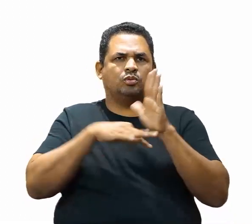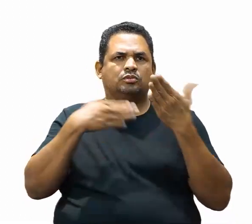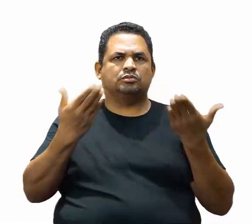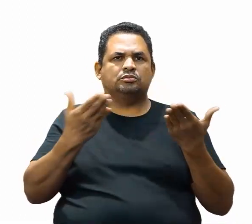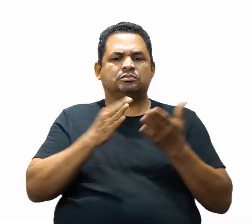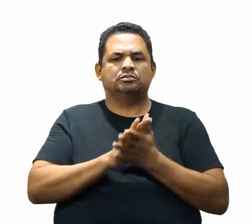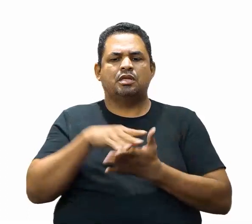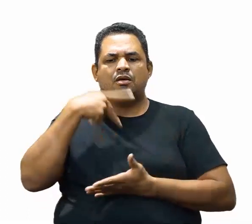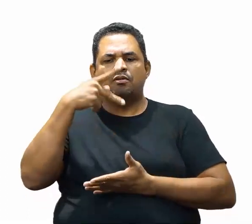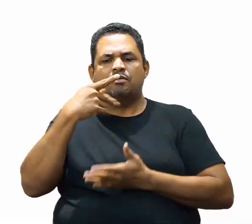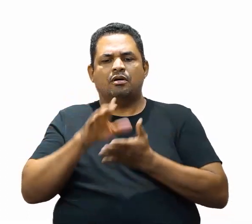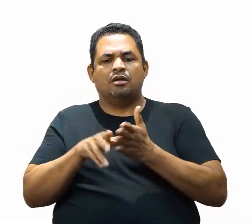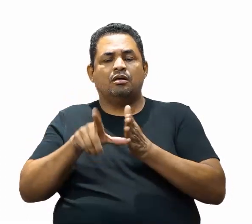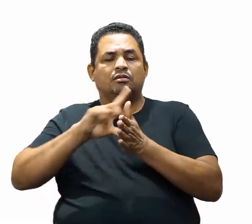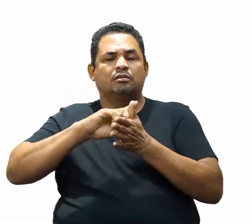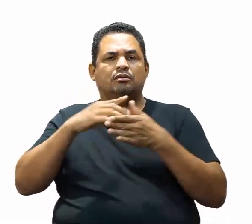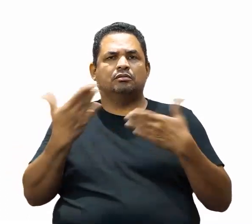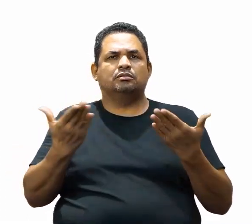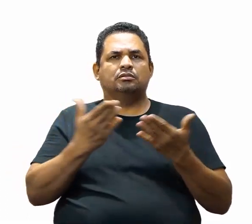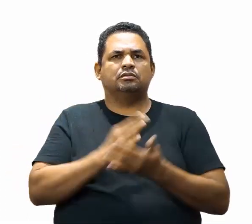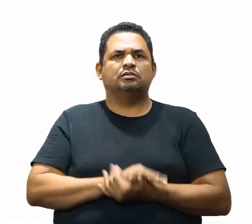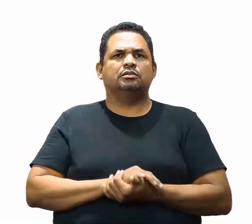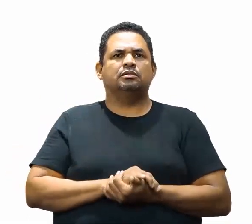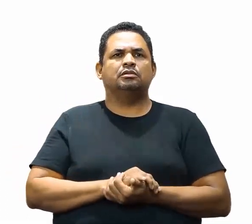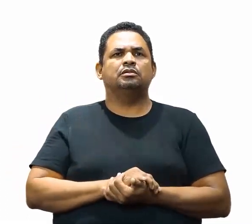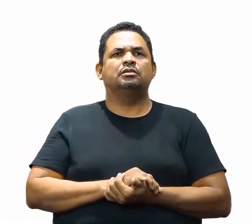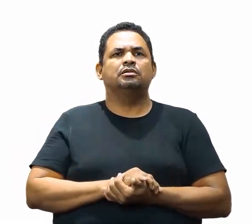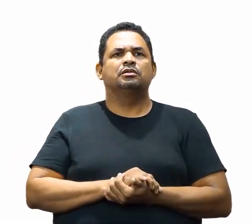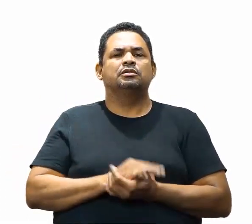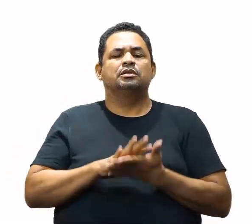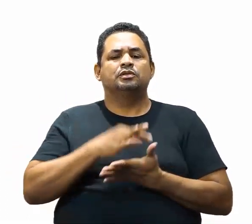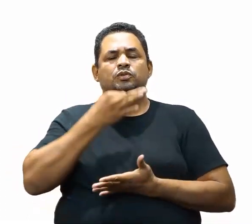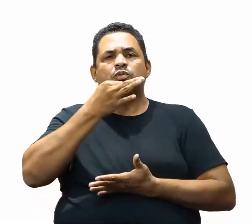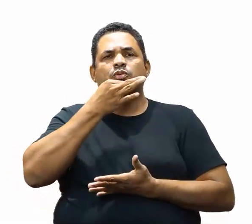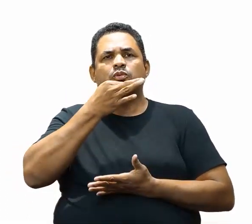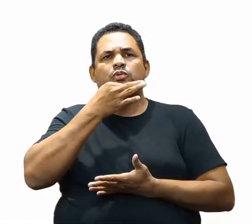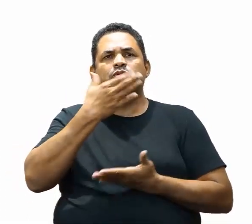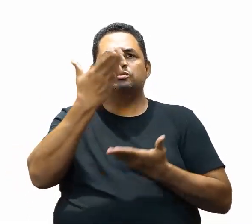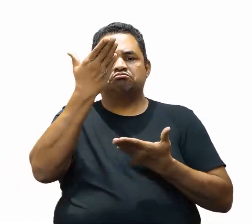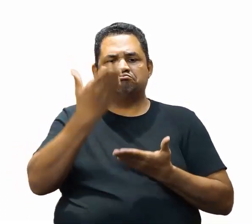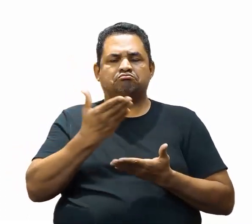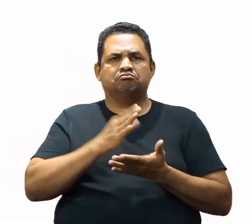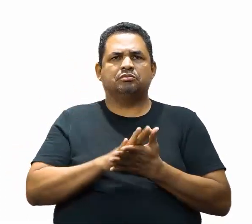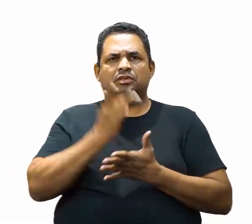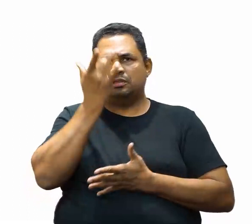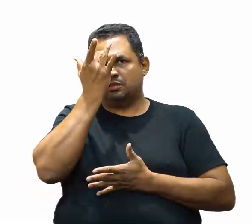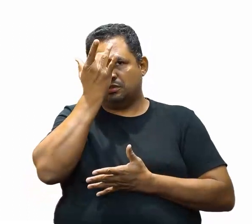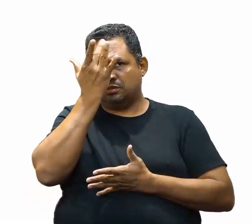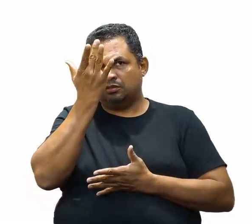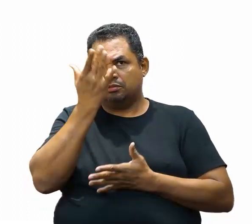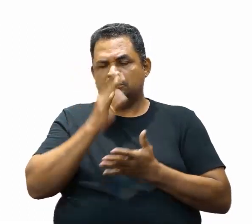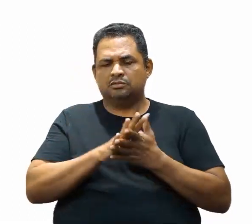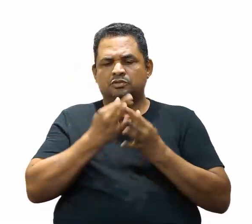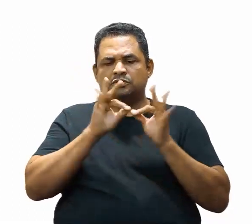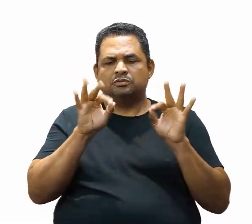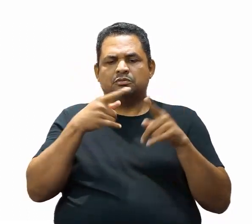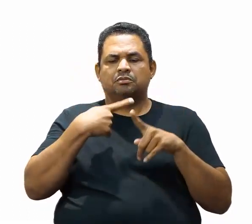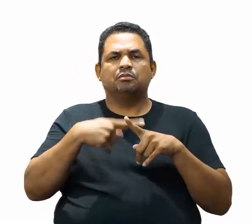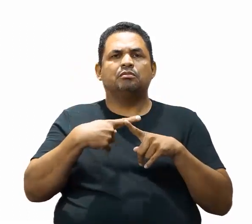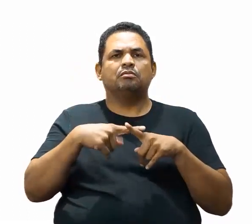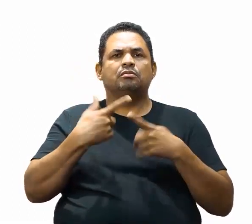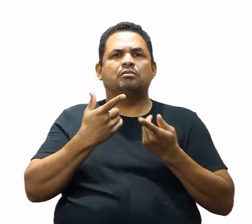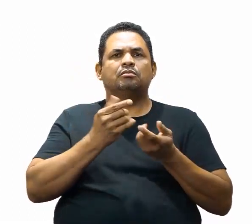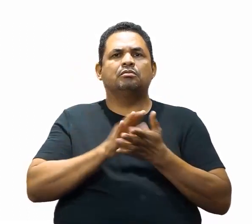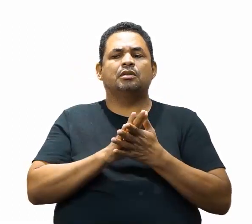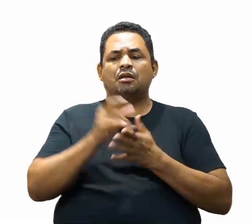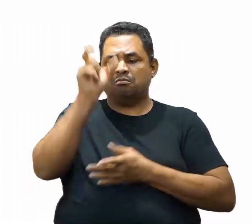fala anteriormente. Então, ele é supostamente identificável, fácil e simples por quem? Pelo